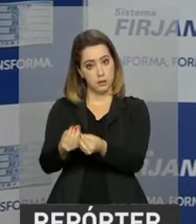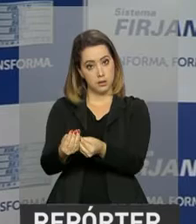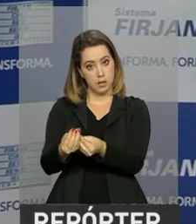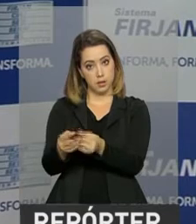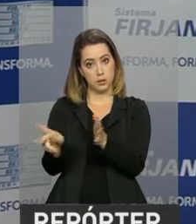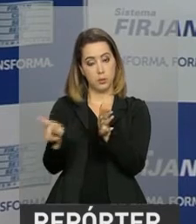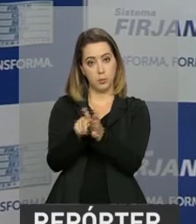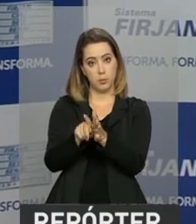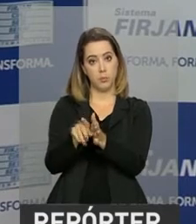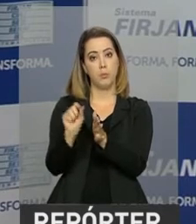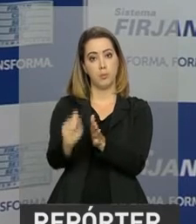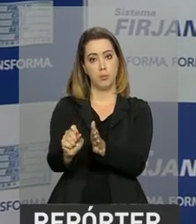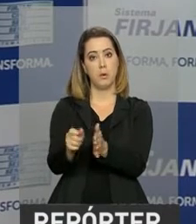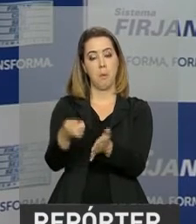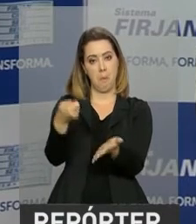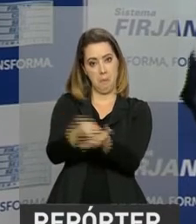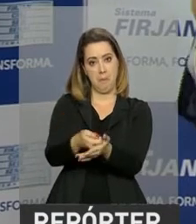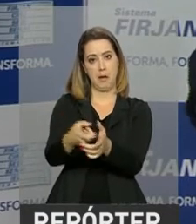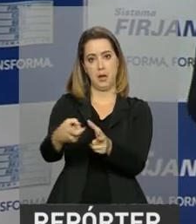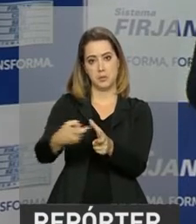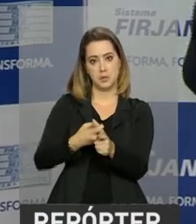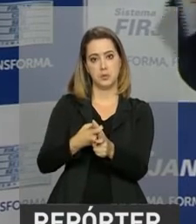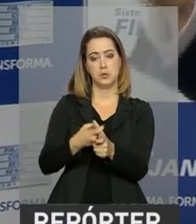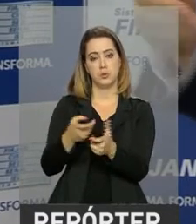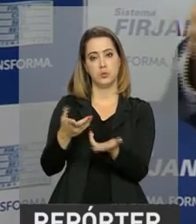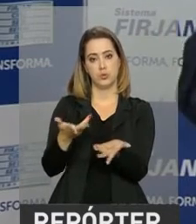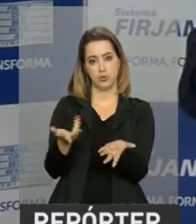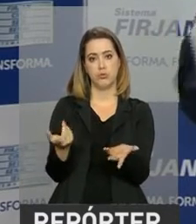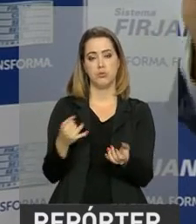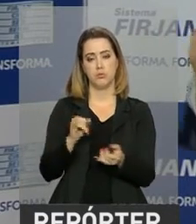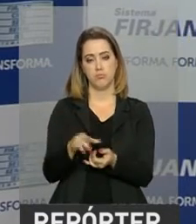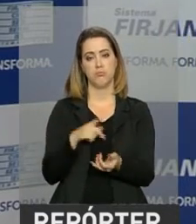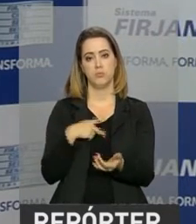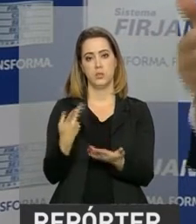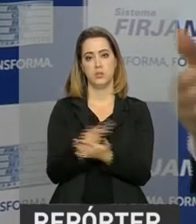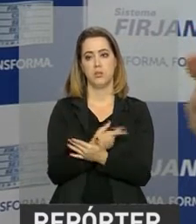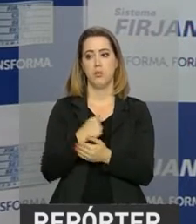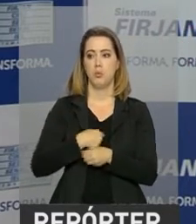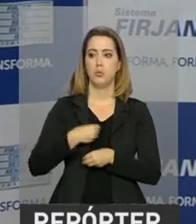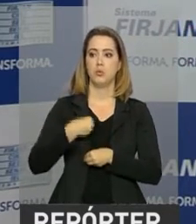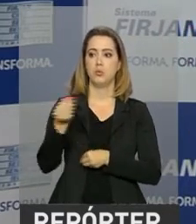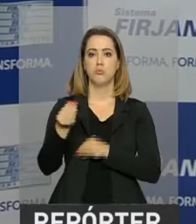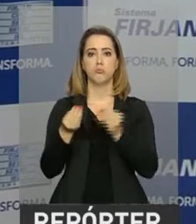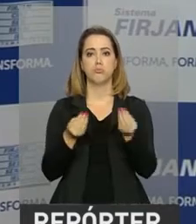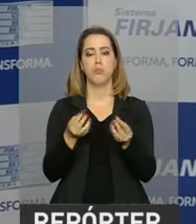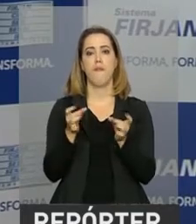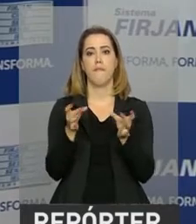garantia para que isso seja colocado nos mercados, etc. O